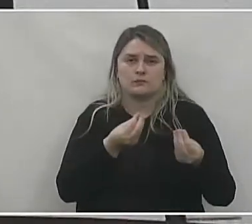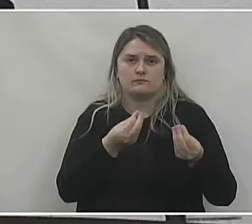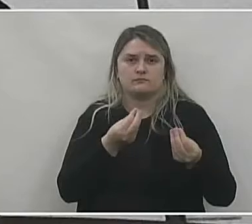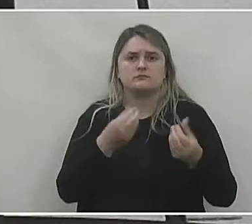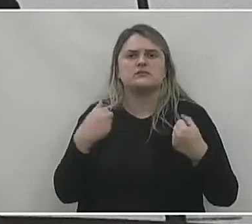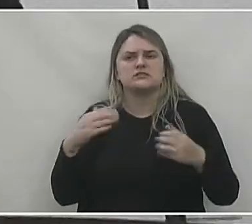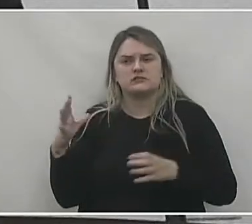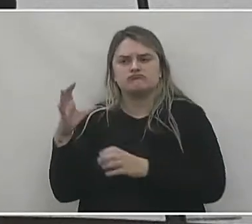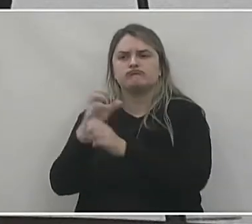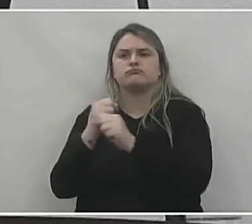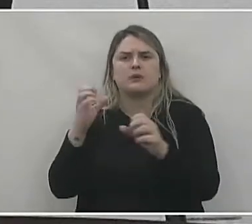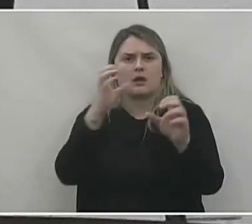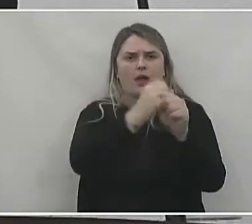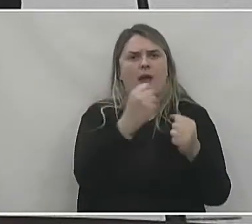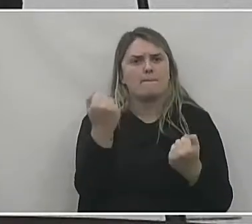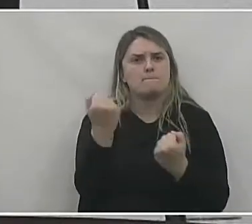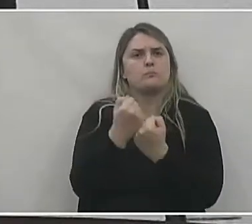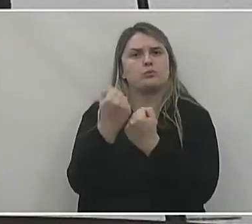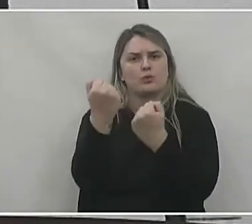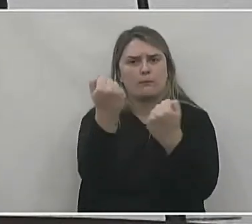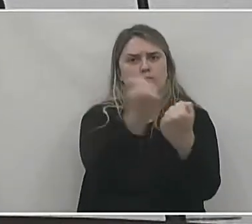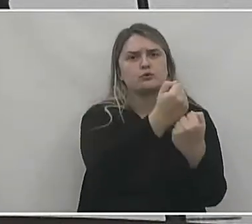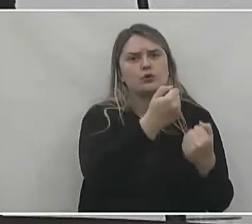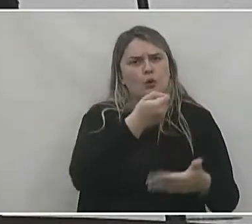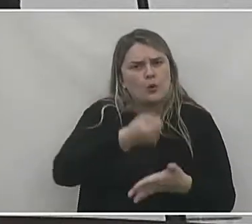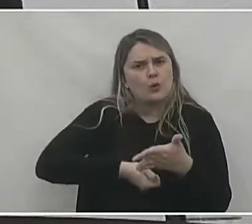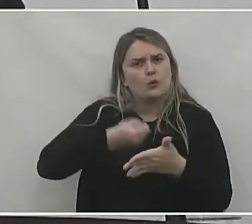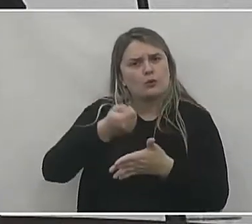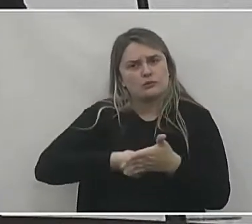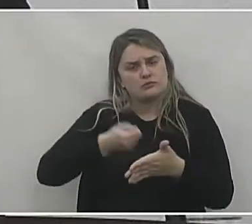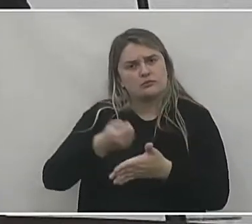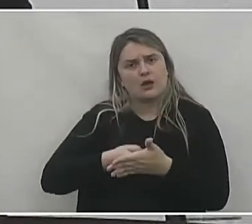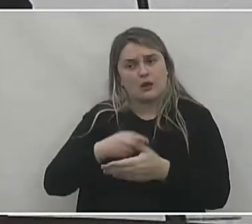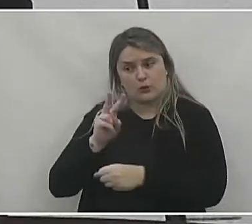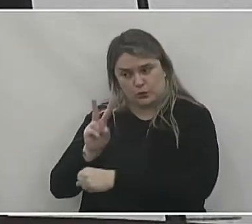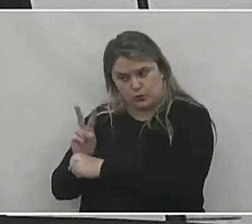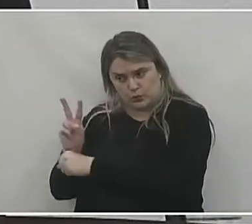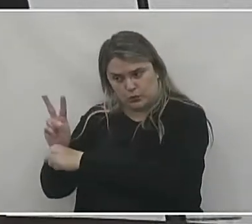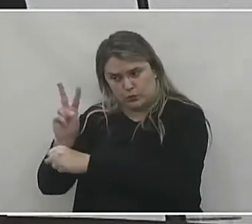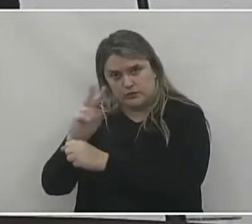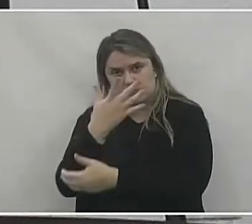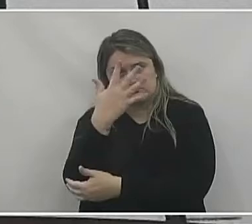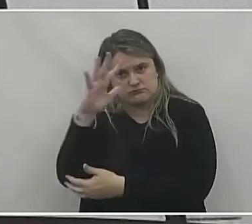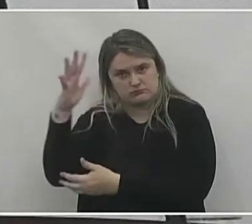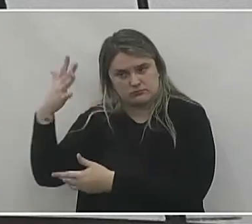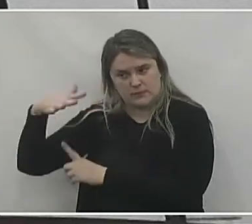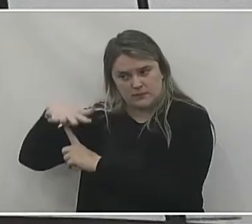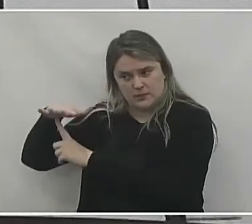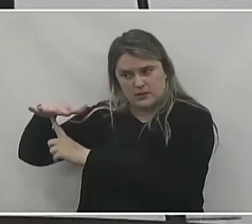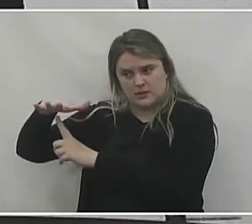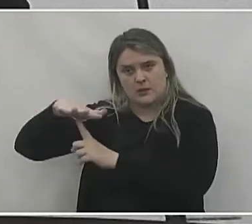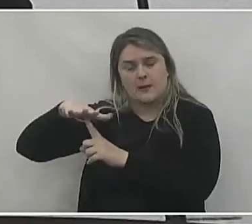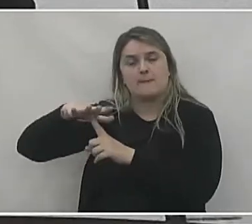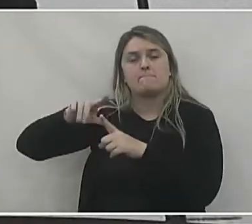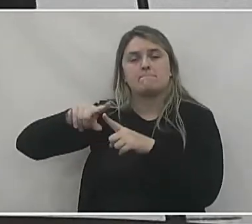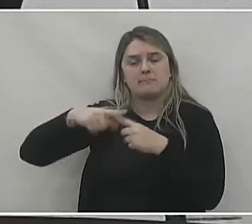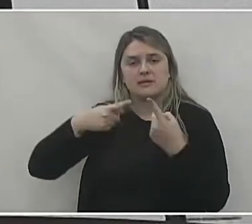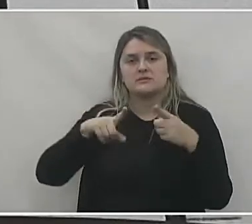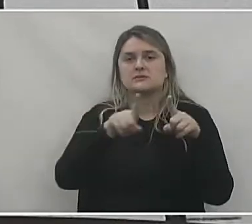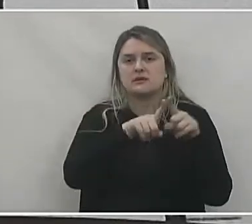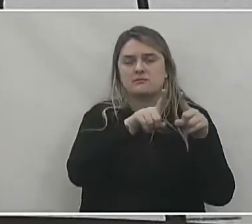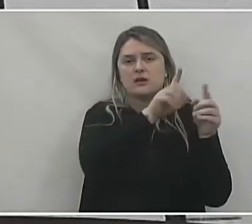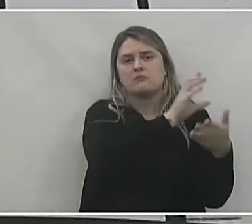aí somar forças para lutarmos pela preservação, mas em busca do